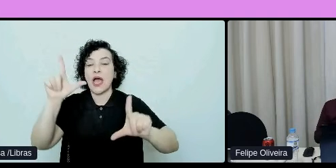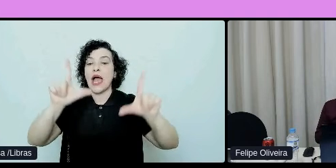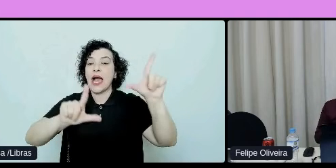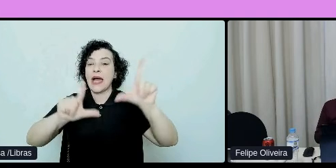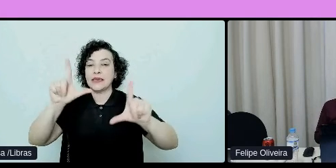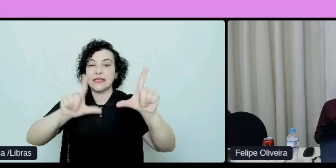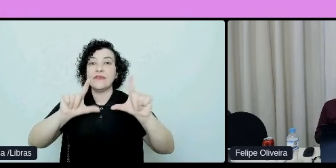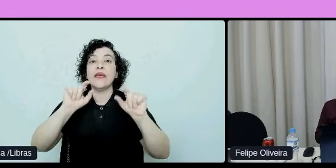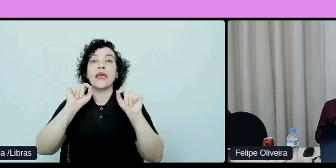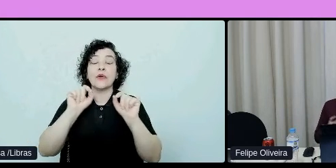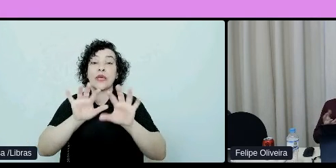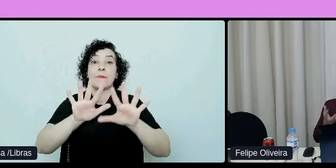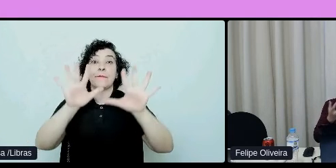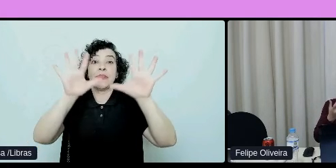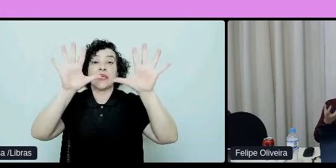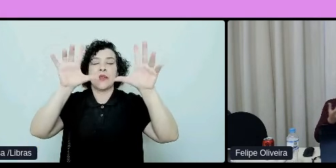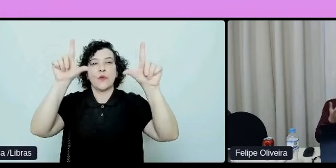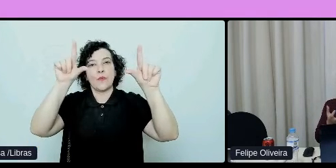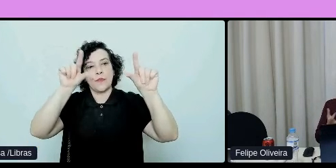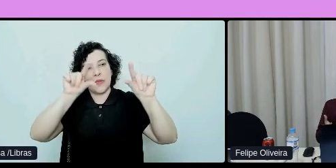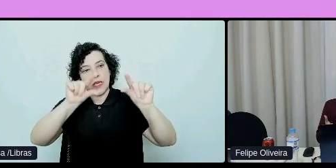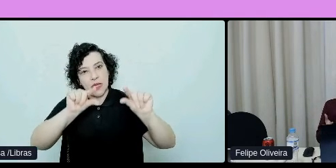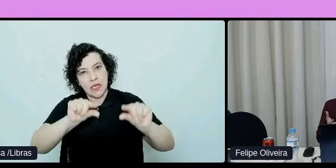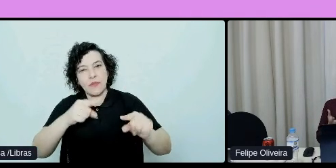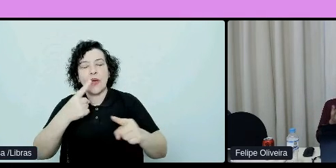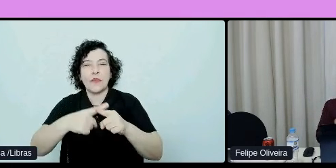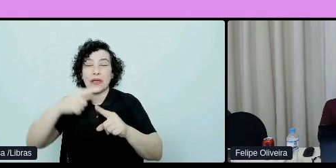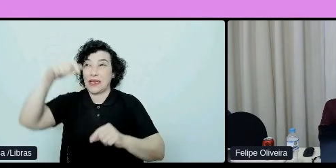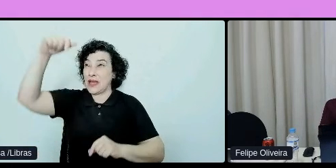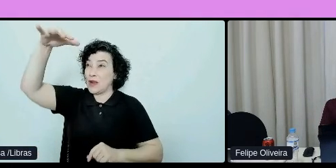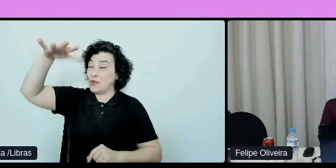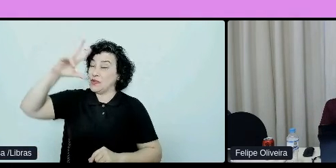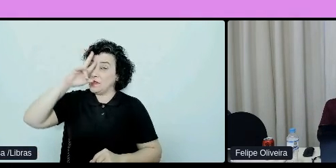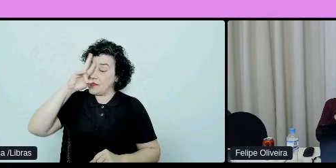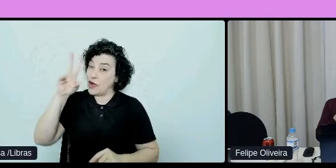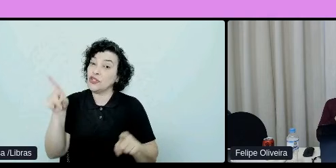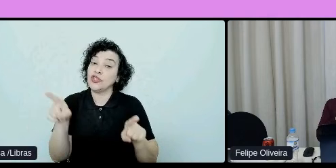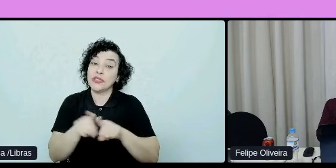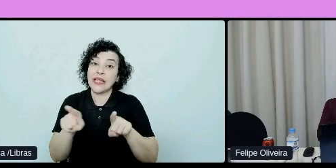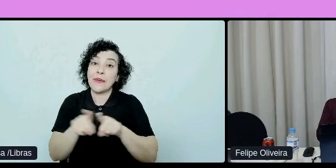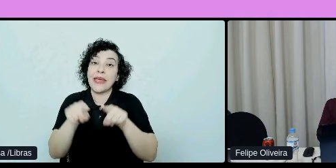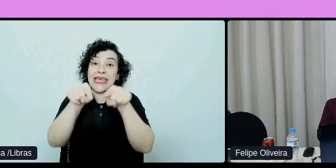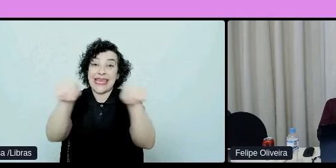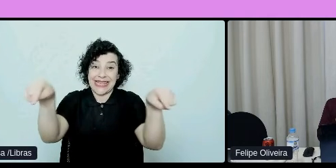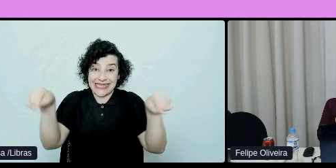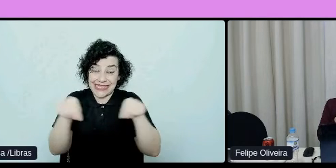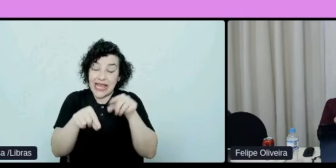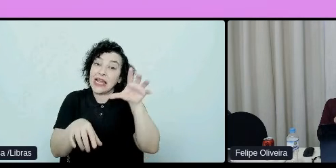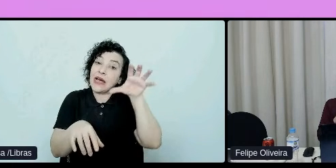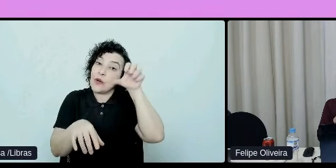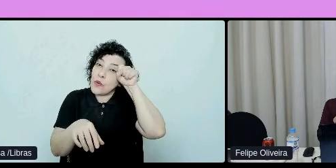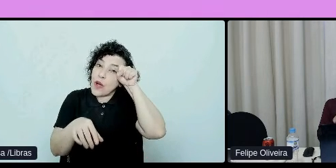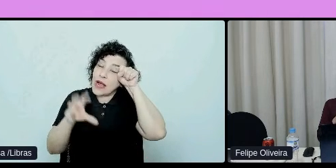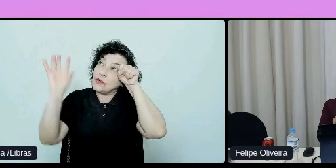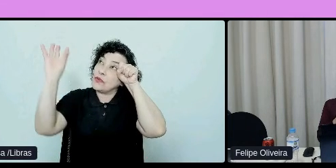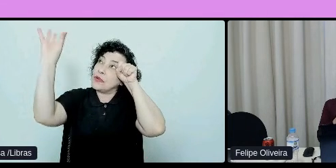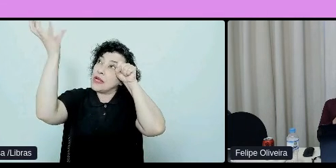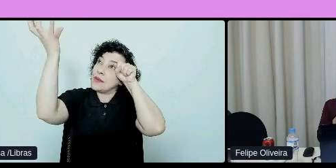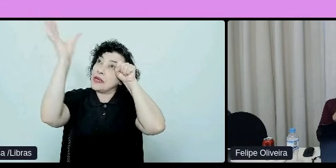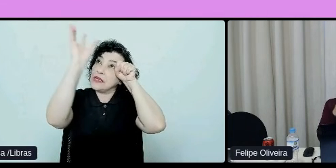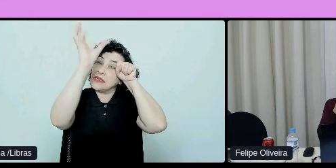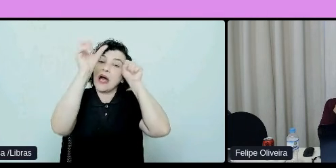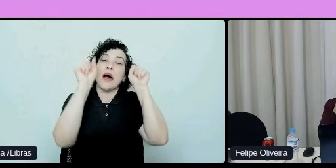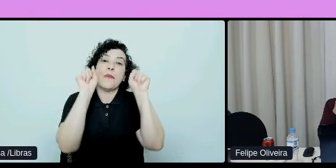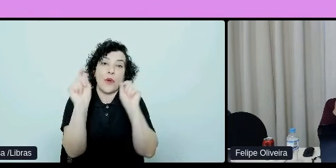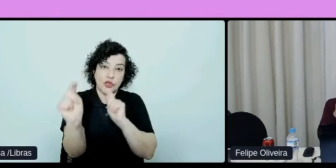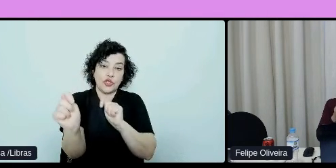mínimo, porque a luz ali para a TV fica muito alta. As nossas lâmpadas da sala e do quarto são lâmpadas que podem ser controladas